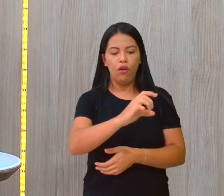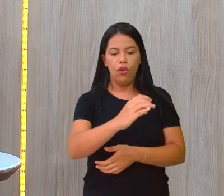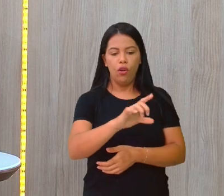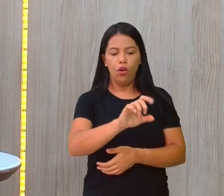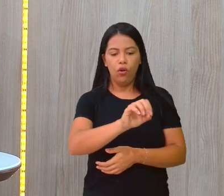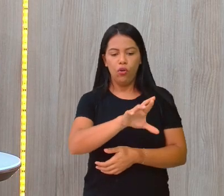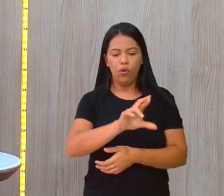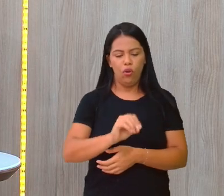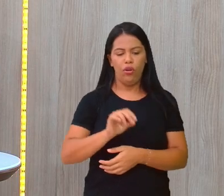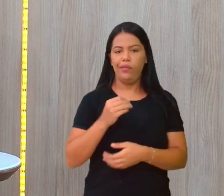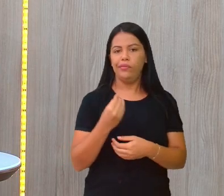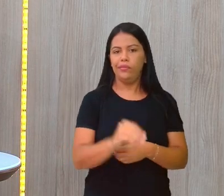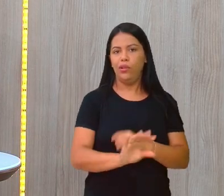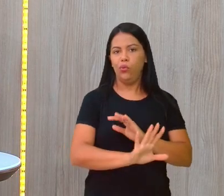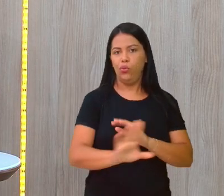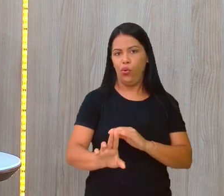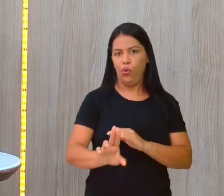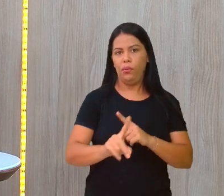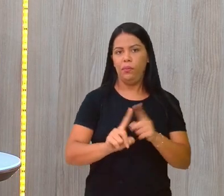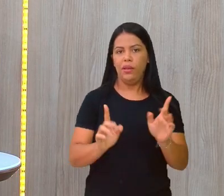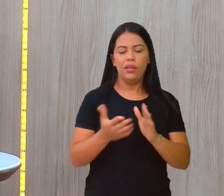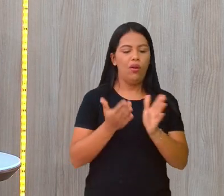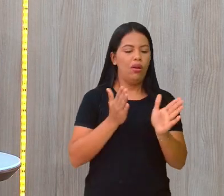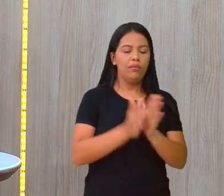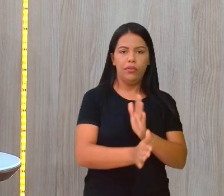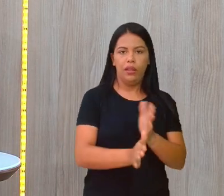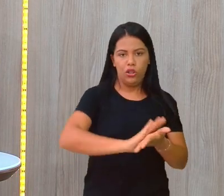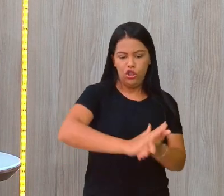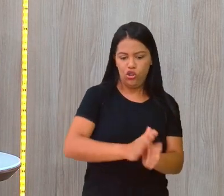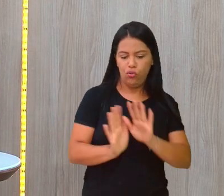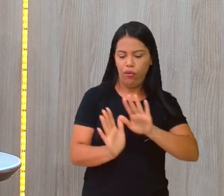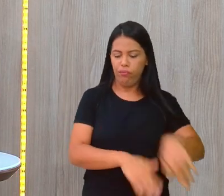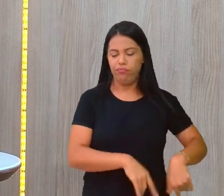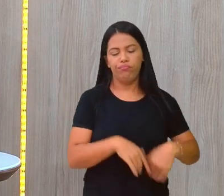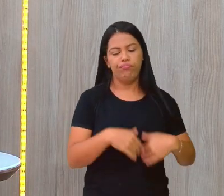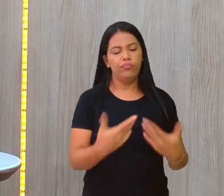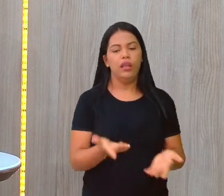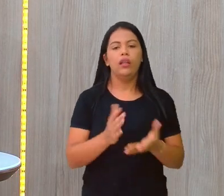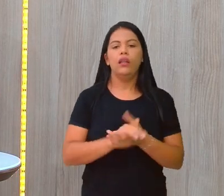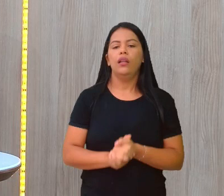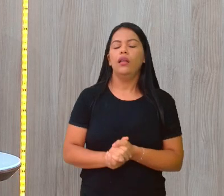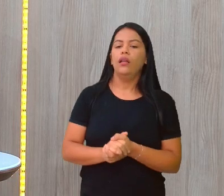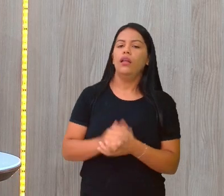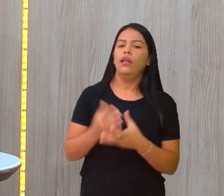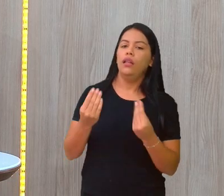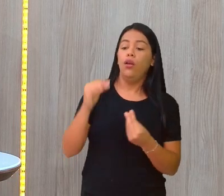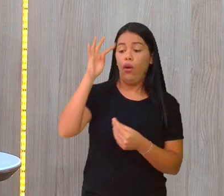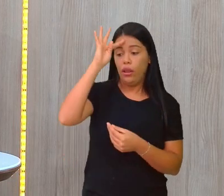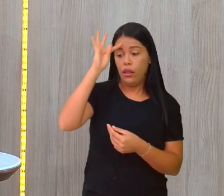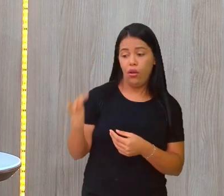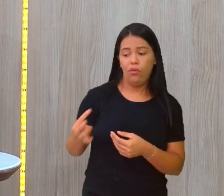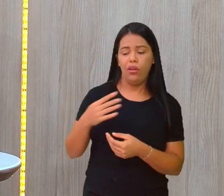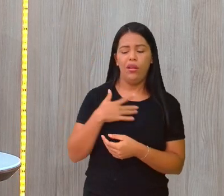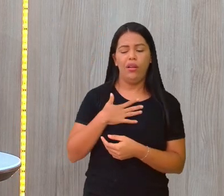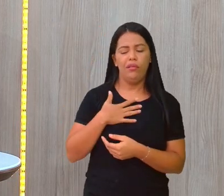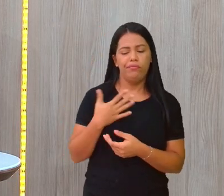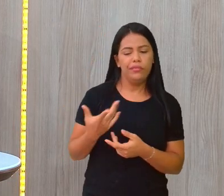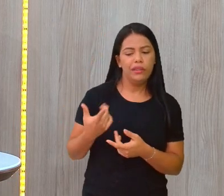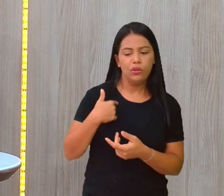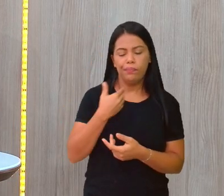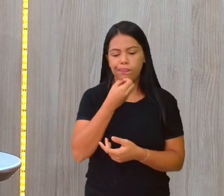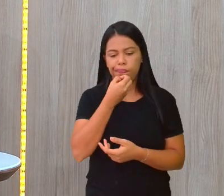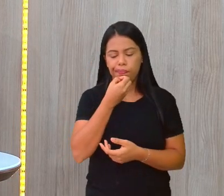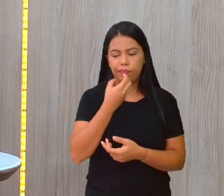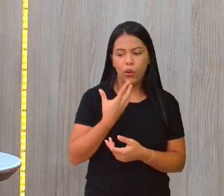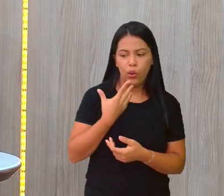repensando, como hoje a gente repensa tantos termos, Muitos, né? Que a gente vai mudando a forma como a gente se refere. Eu acho maravilhoso. Muito bom